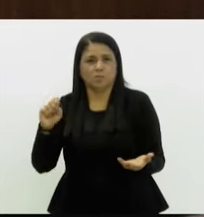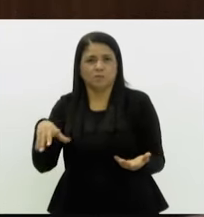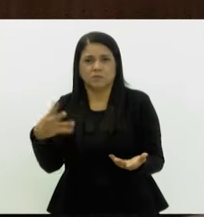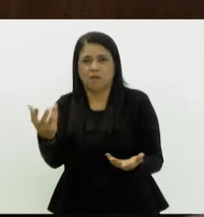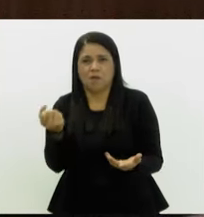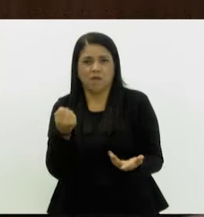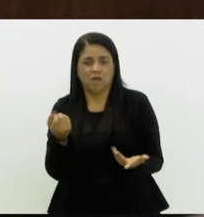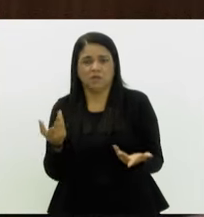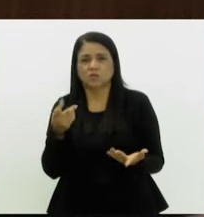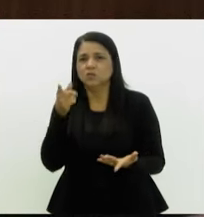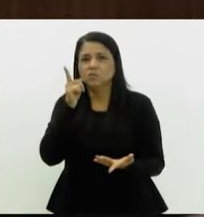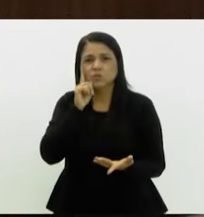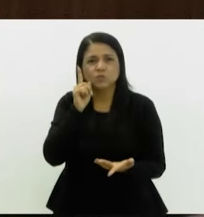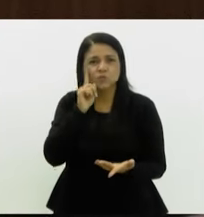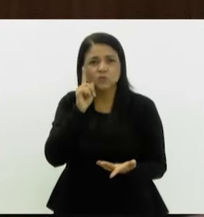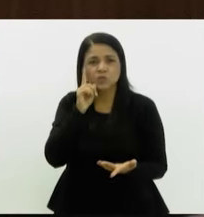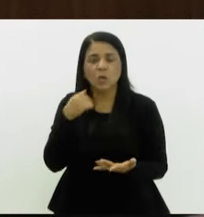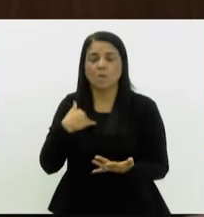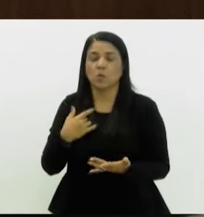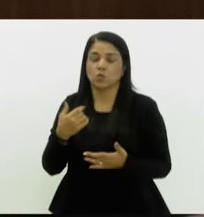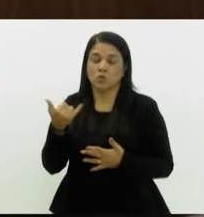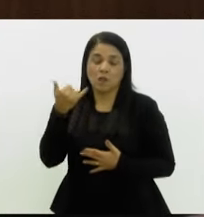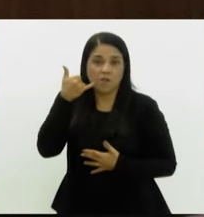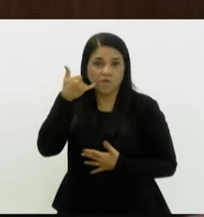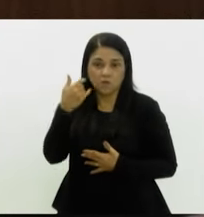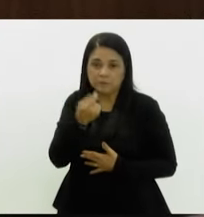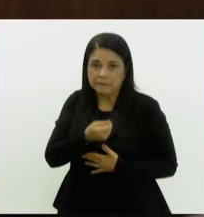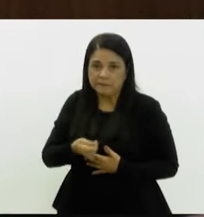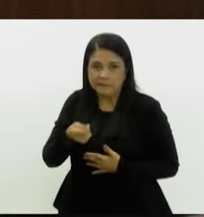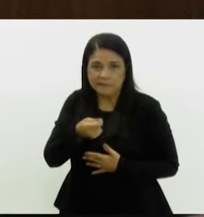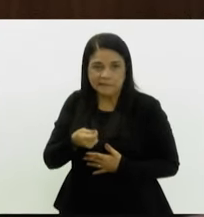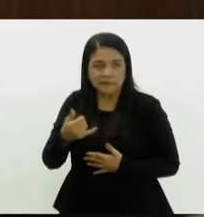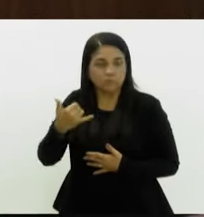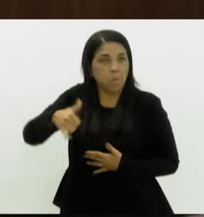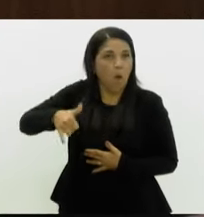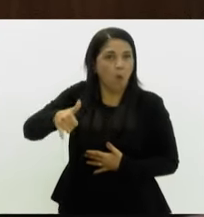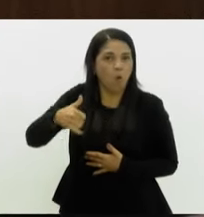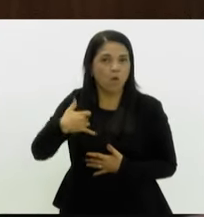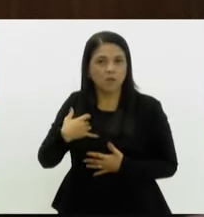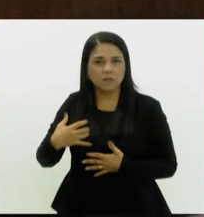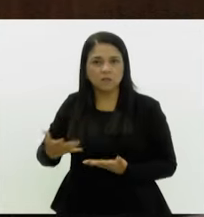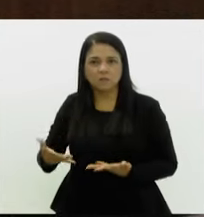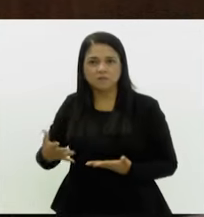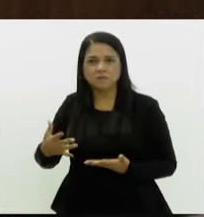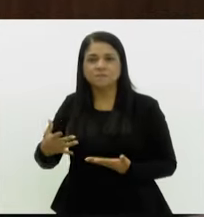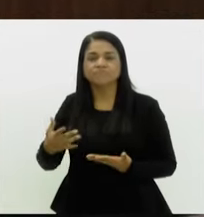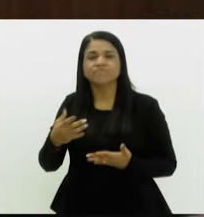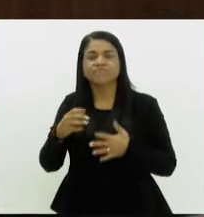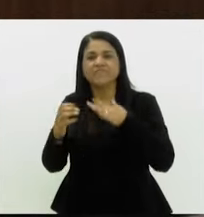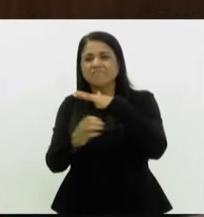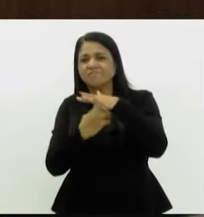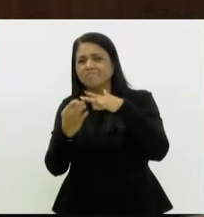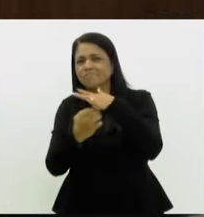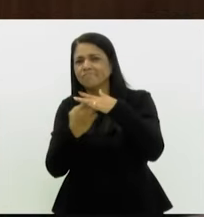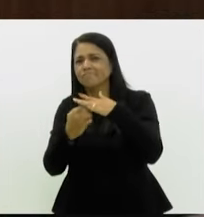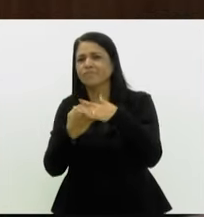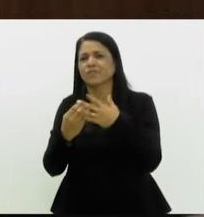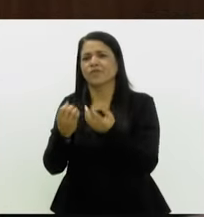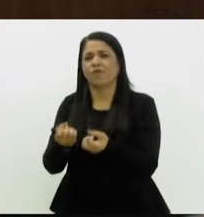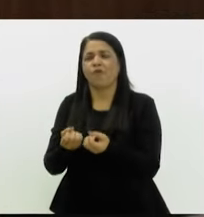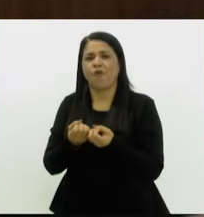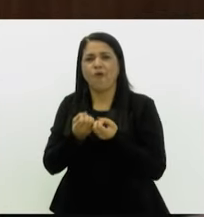os dias o meu telefone celular toca e alguma dessas empresas